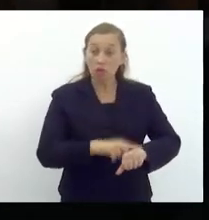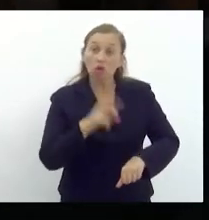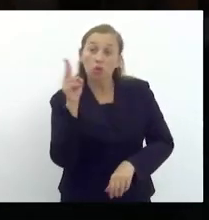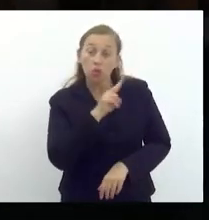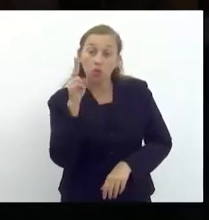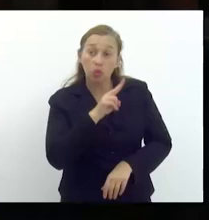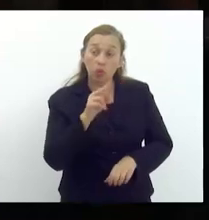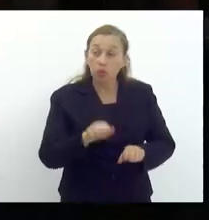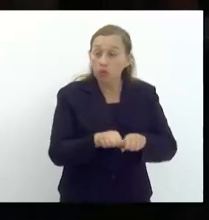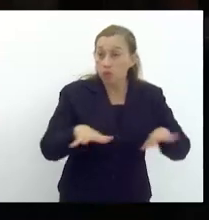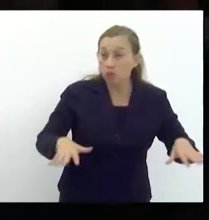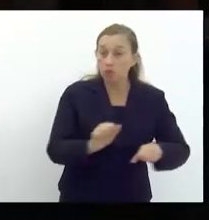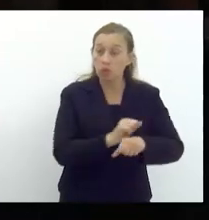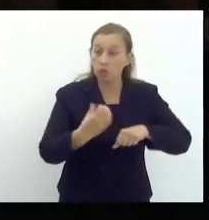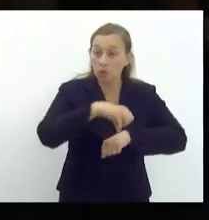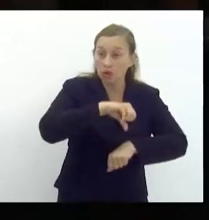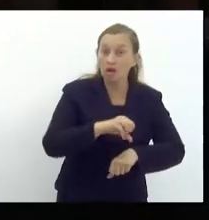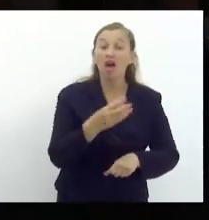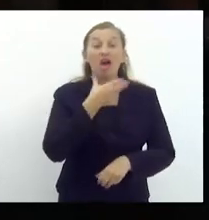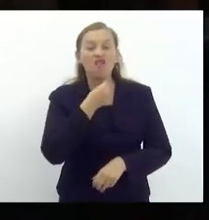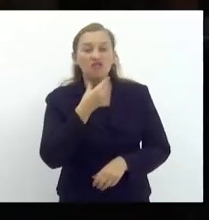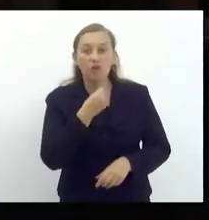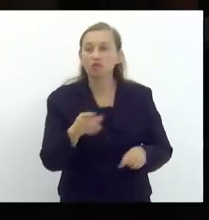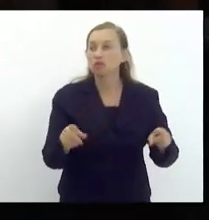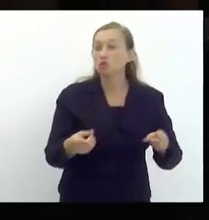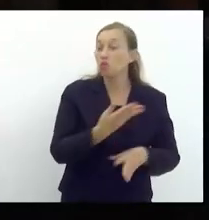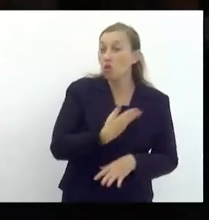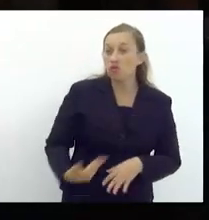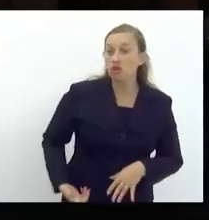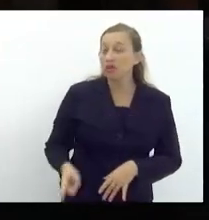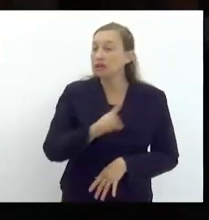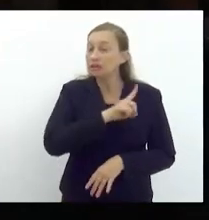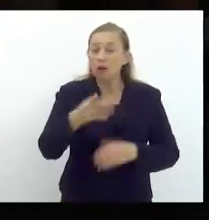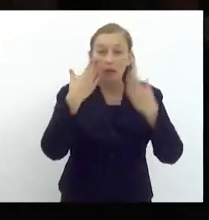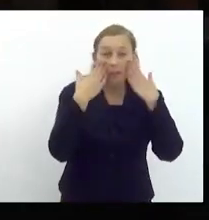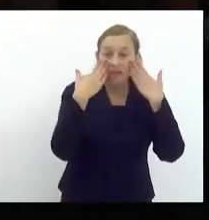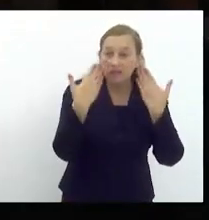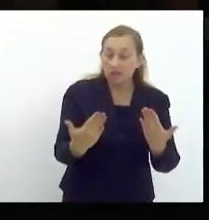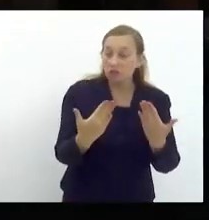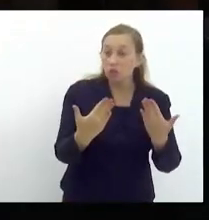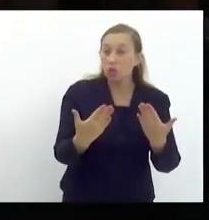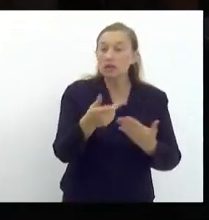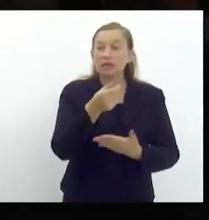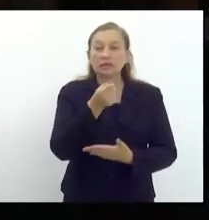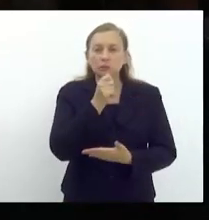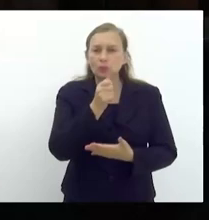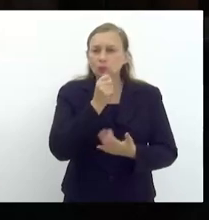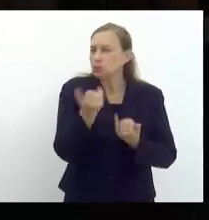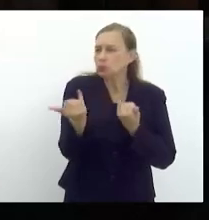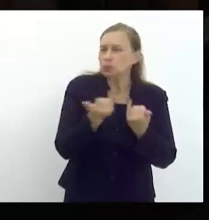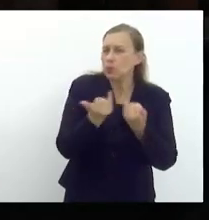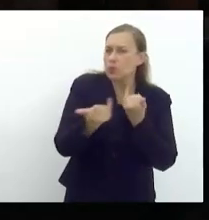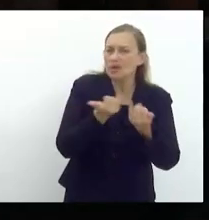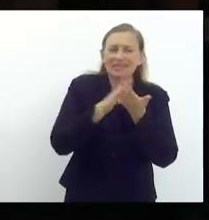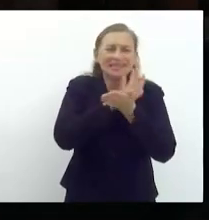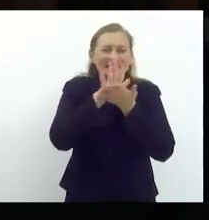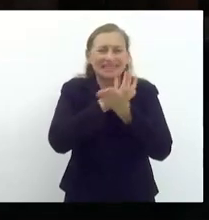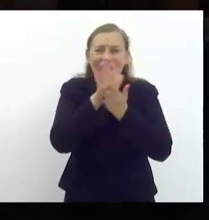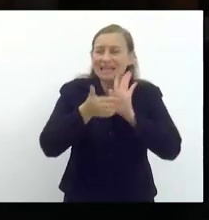da covid-19 também é falso o governo não nos apresentou nenhum dado que